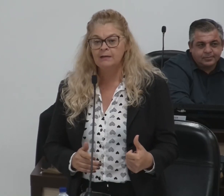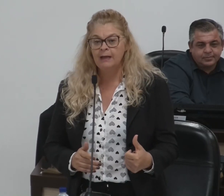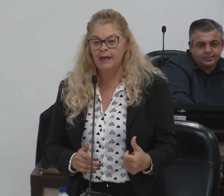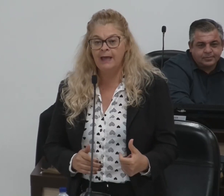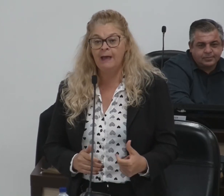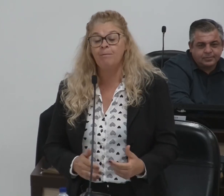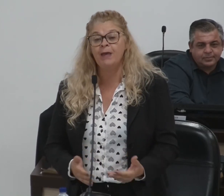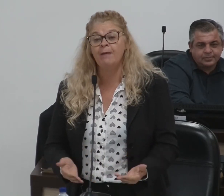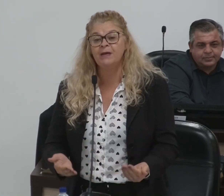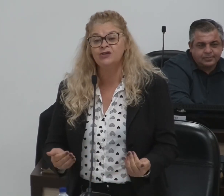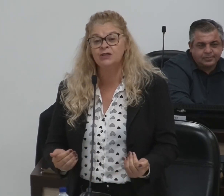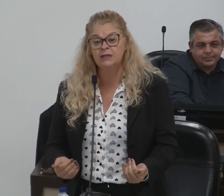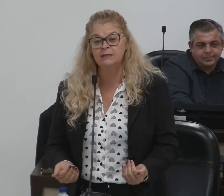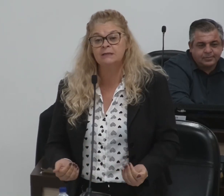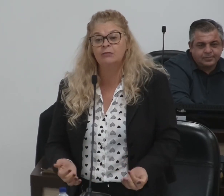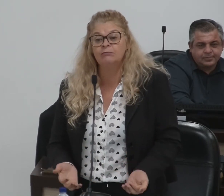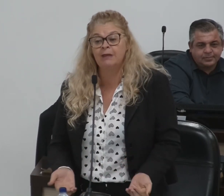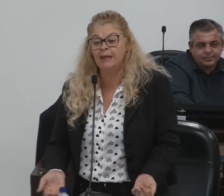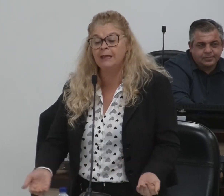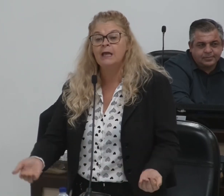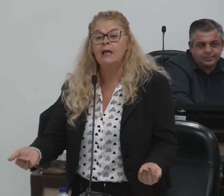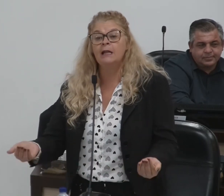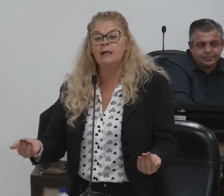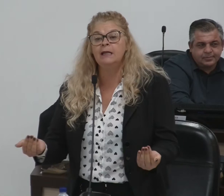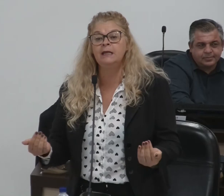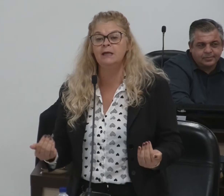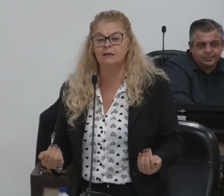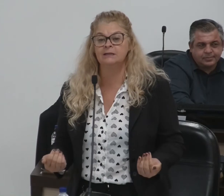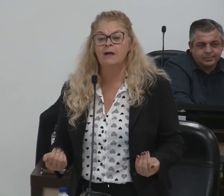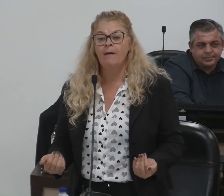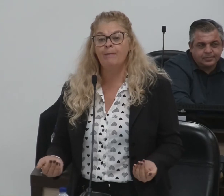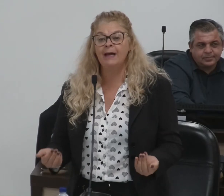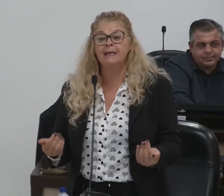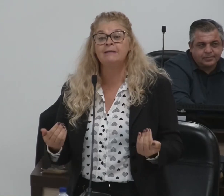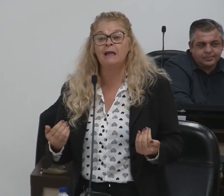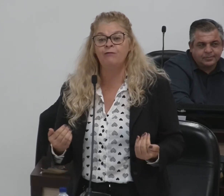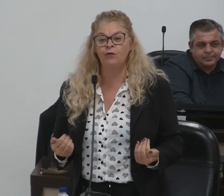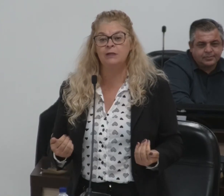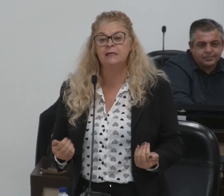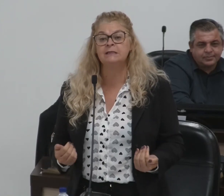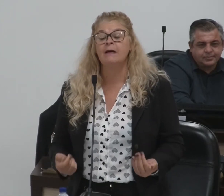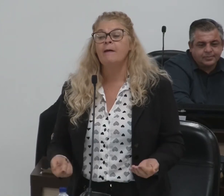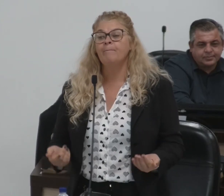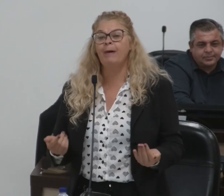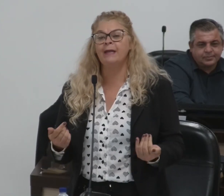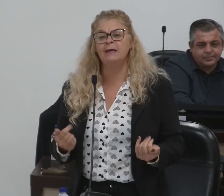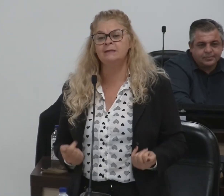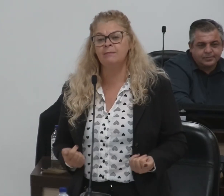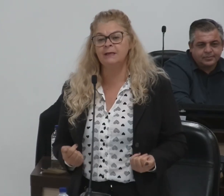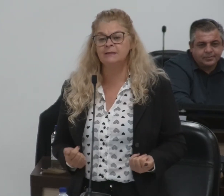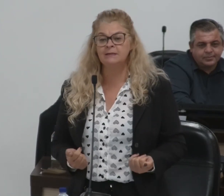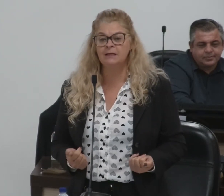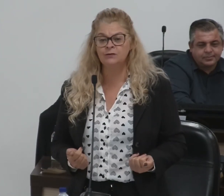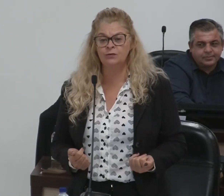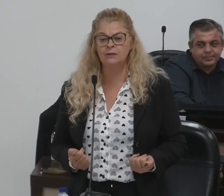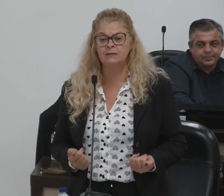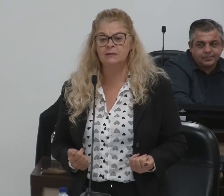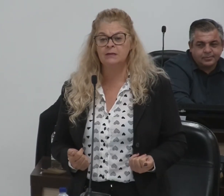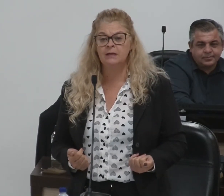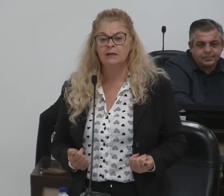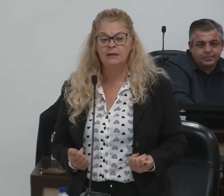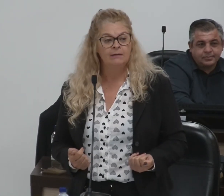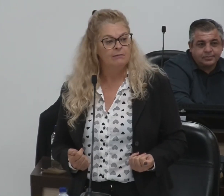tem PABX, não tem linhas e telefonista para receber essas